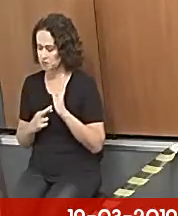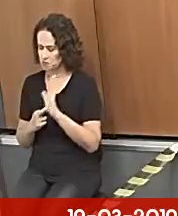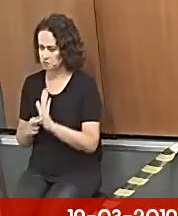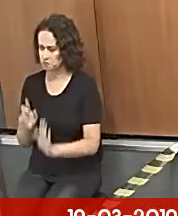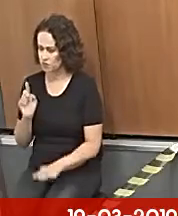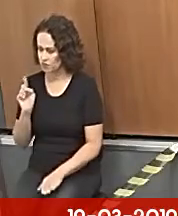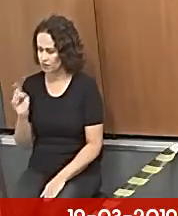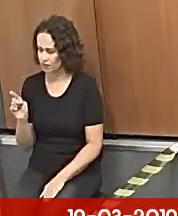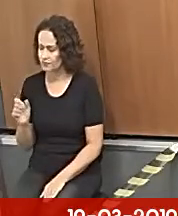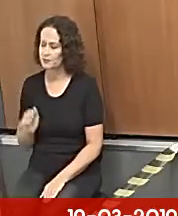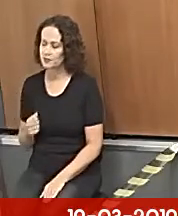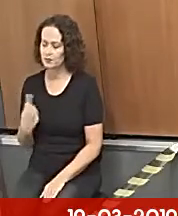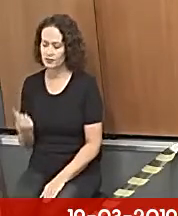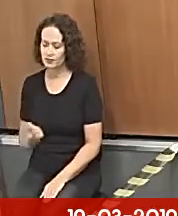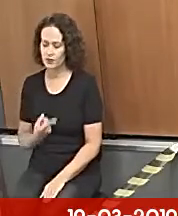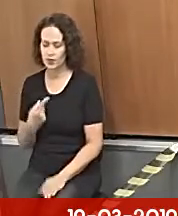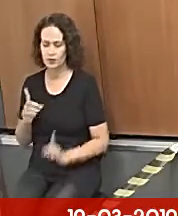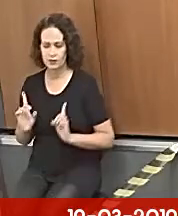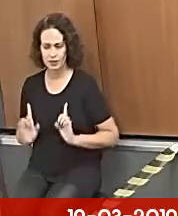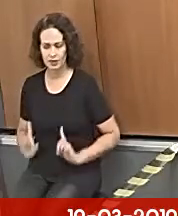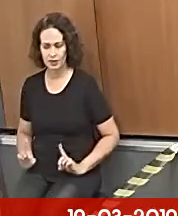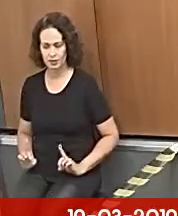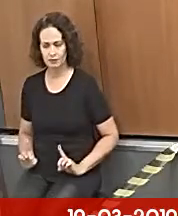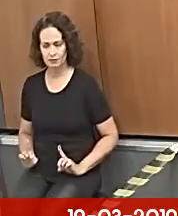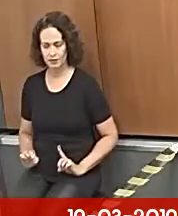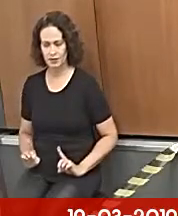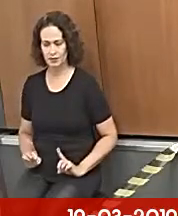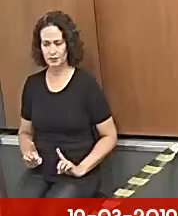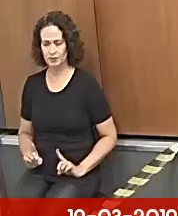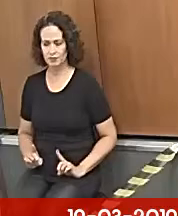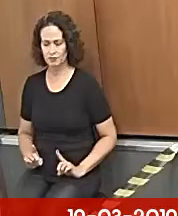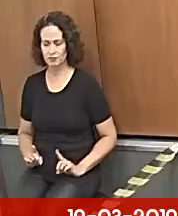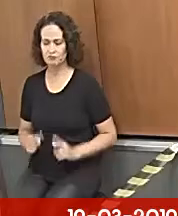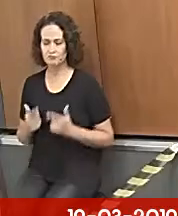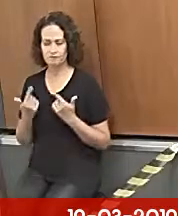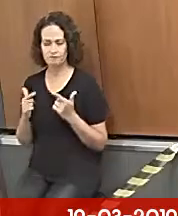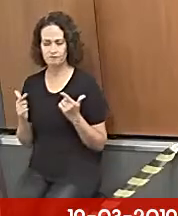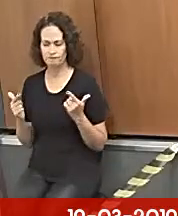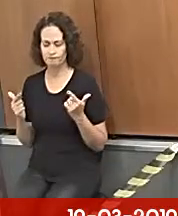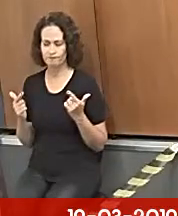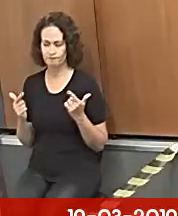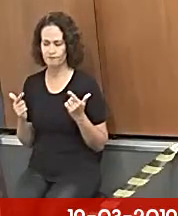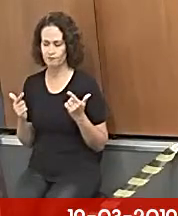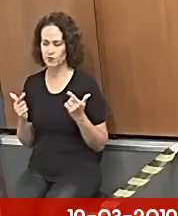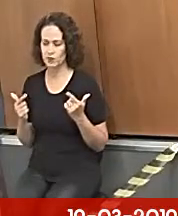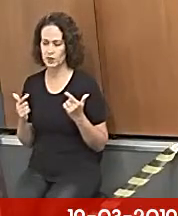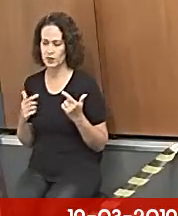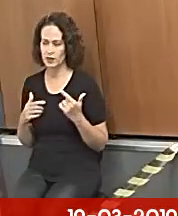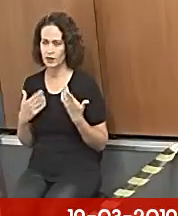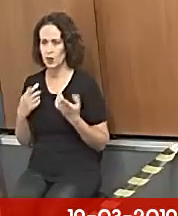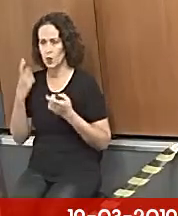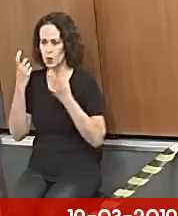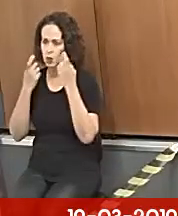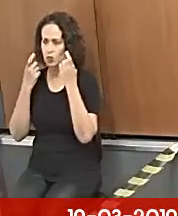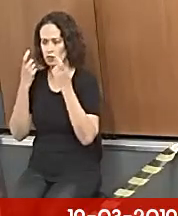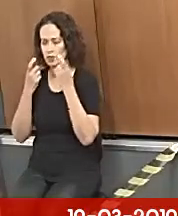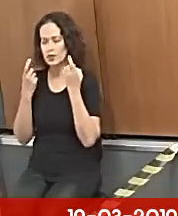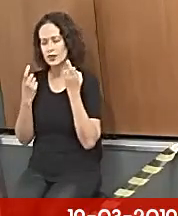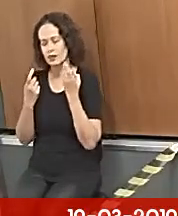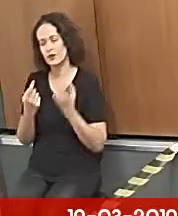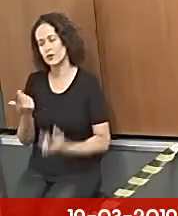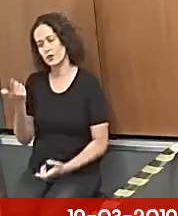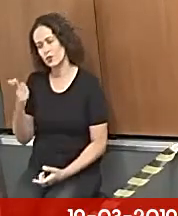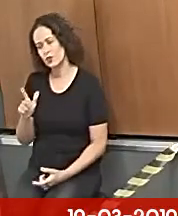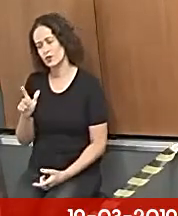estamos com essa deficiência nesta semana nós não vê é uma grande preocupação com as demais